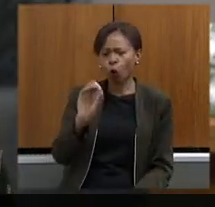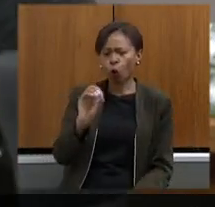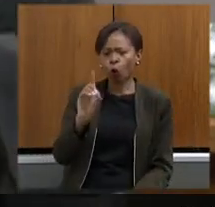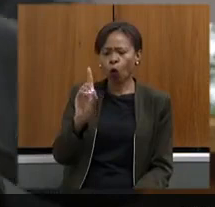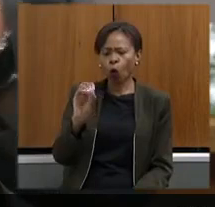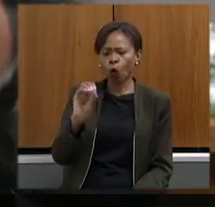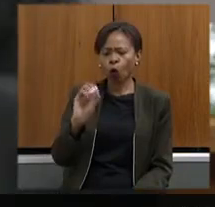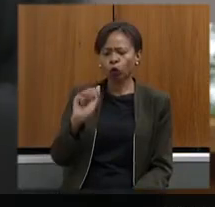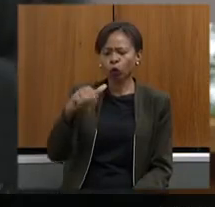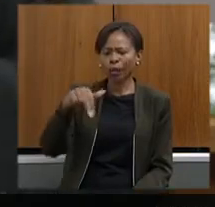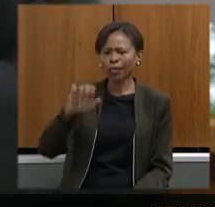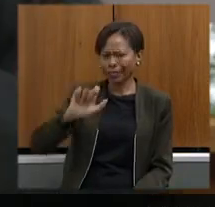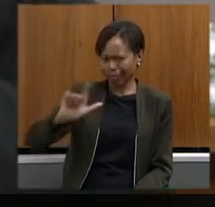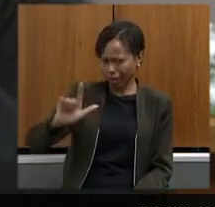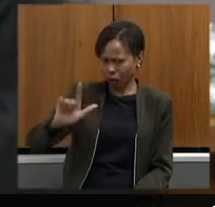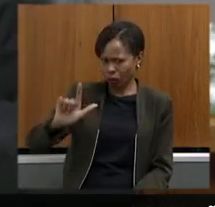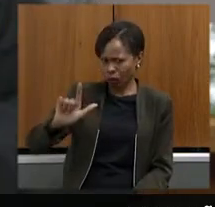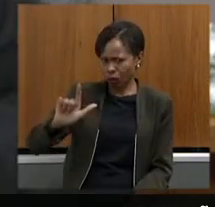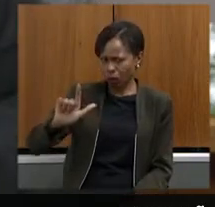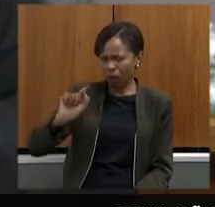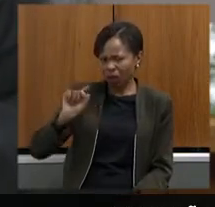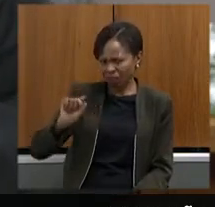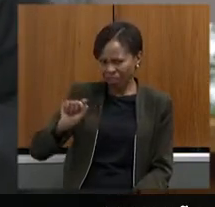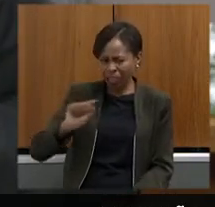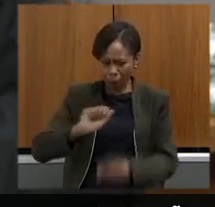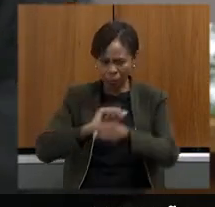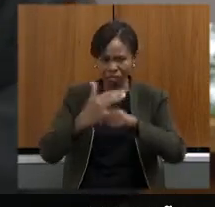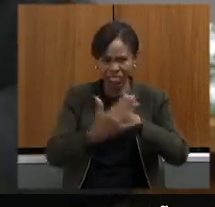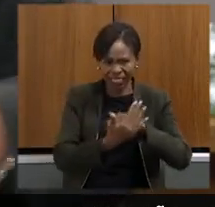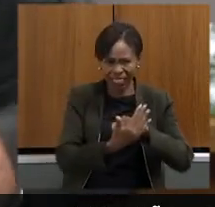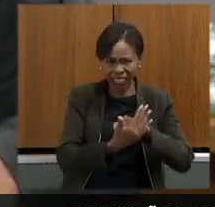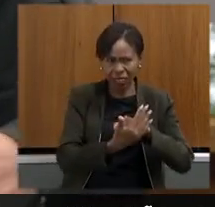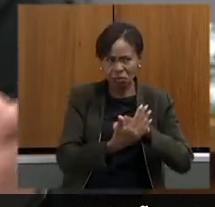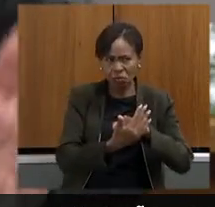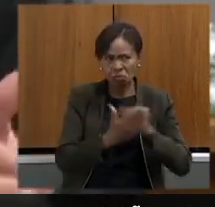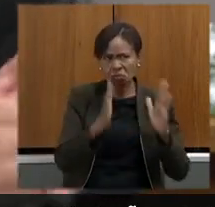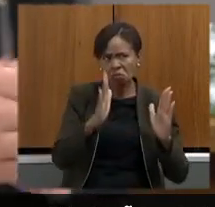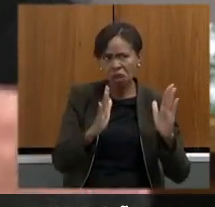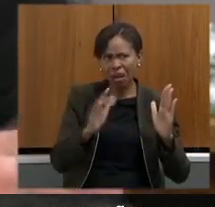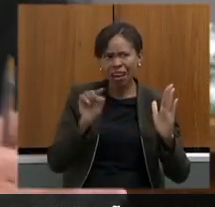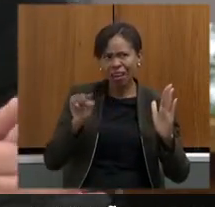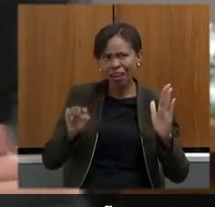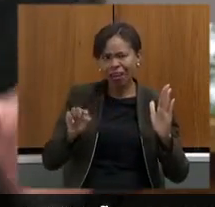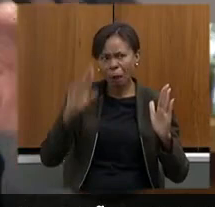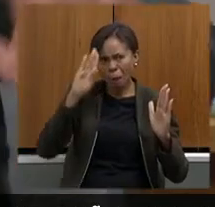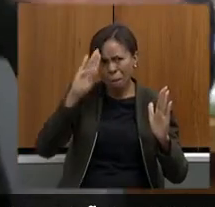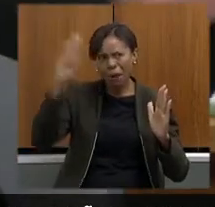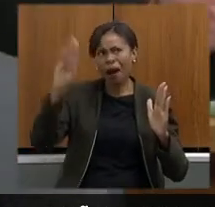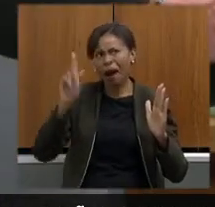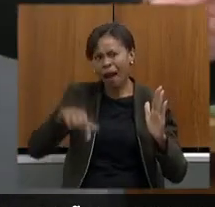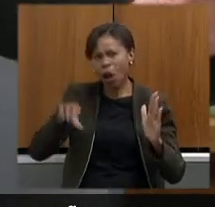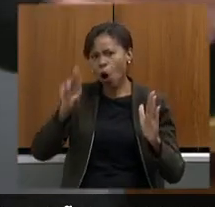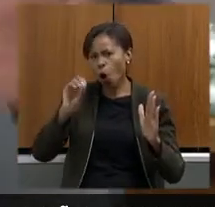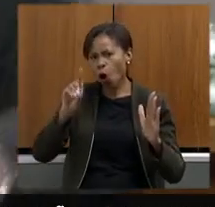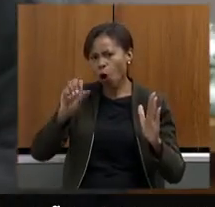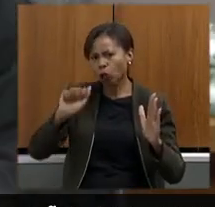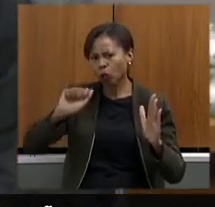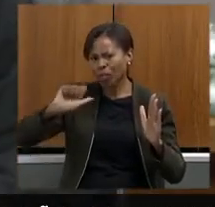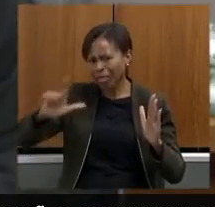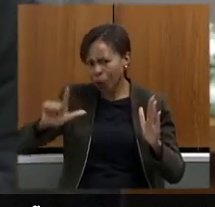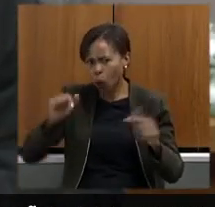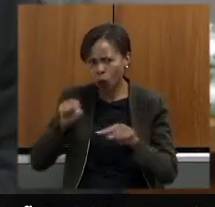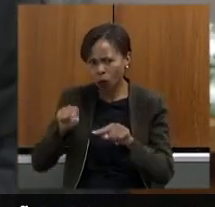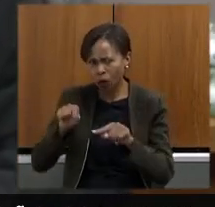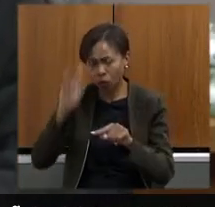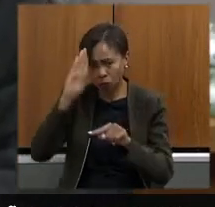Será que na pandemia é o Rodoanel que é prioridade eu acho que precisa ter uma solução Viária não conheço trajeto mas